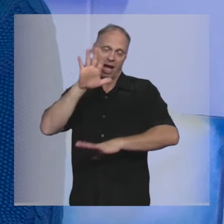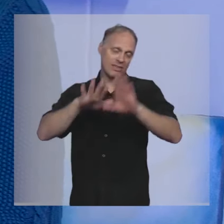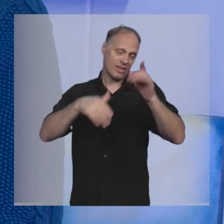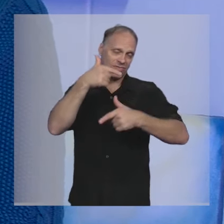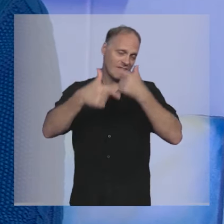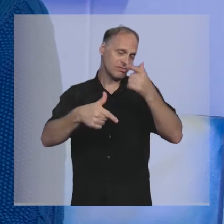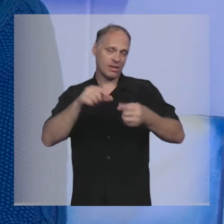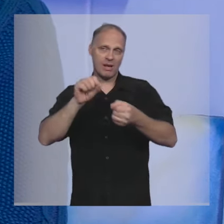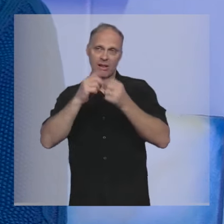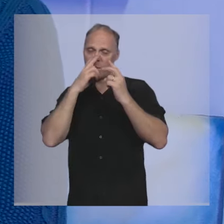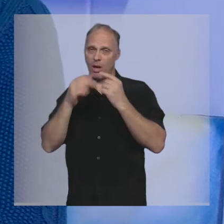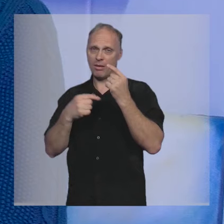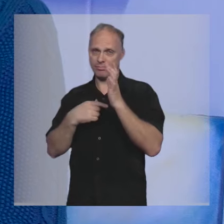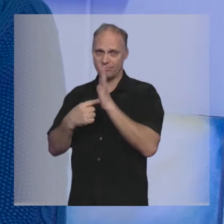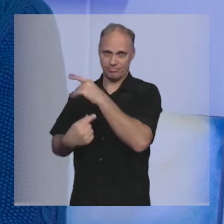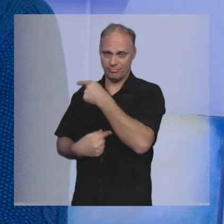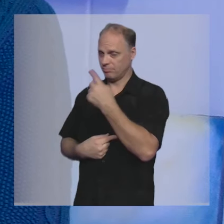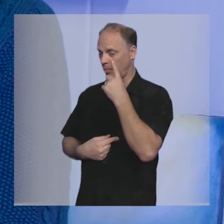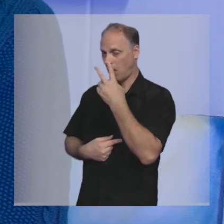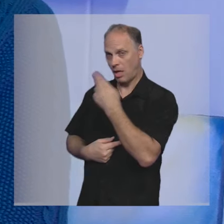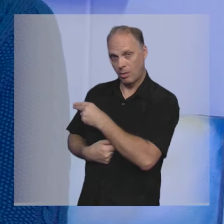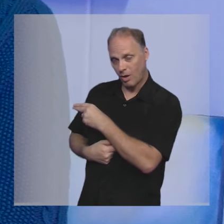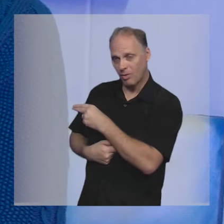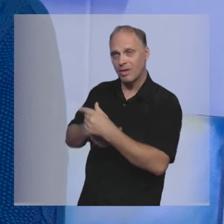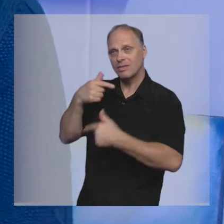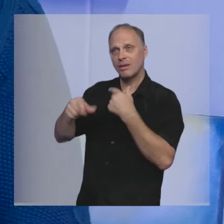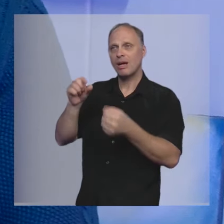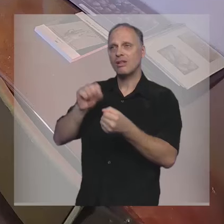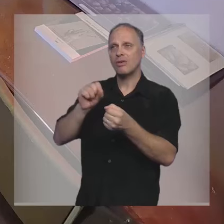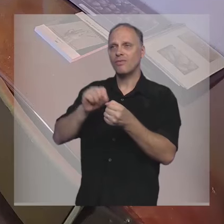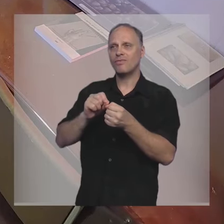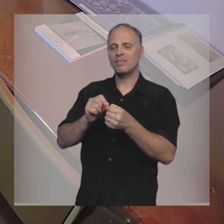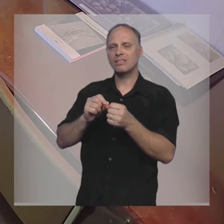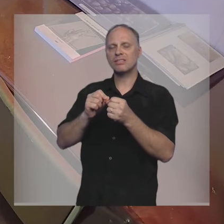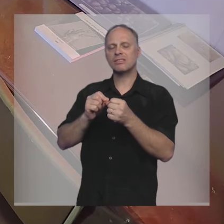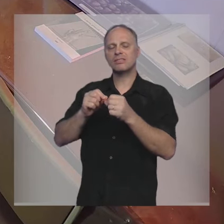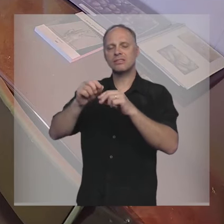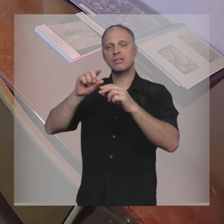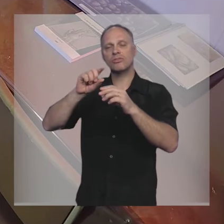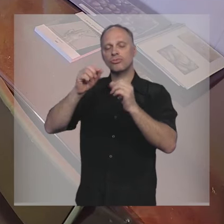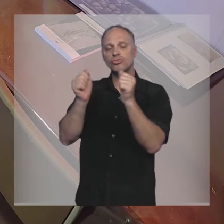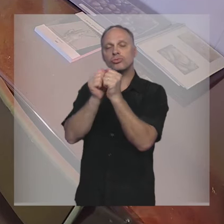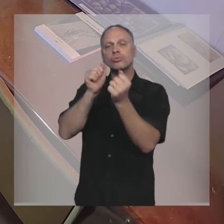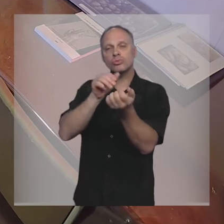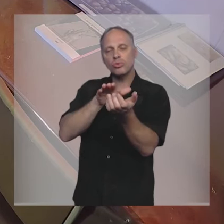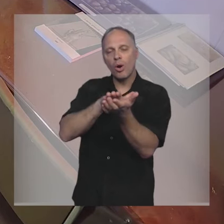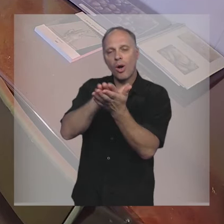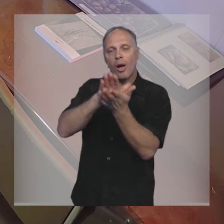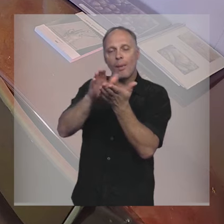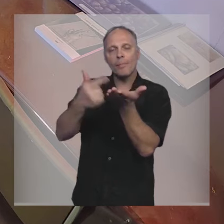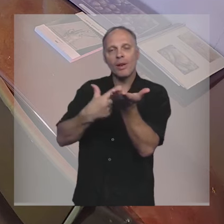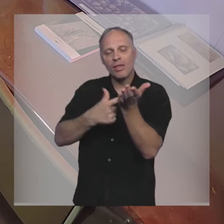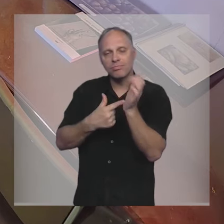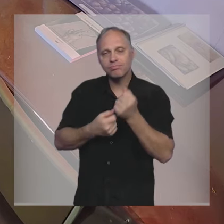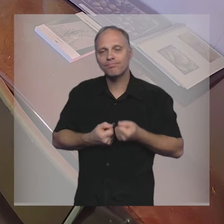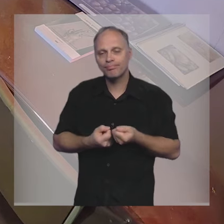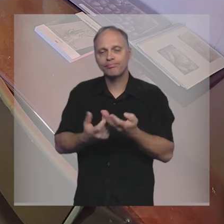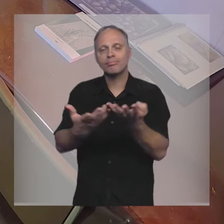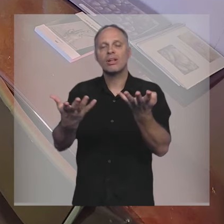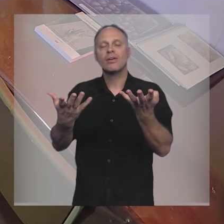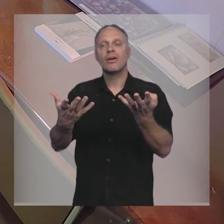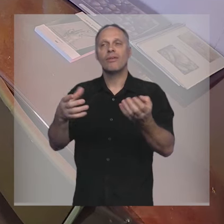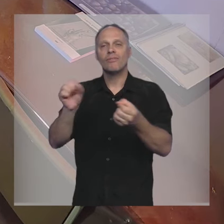tu faz um trabalho como esse aqui. Esse trabalho aqui eu fiz para o lançamento do livro, porque eu falava em São Leopoldo, eu